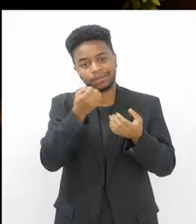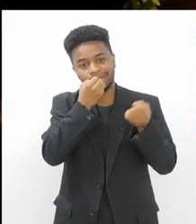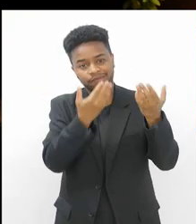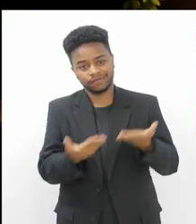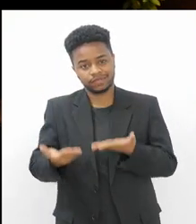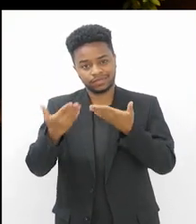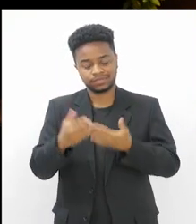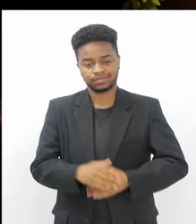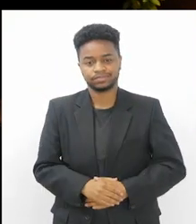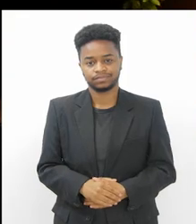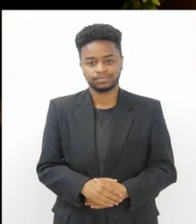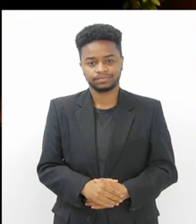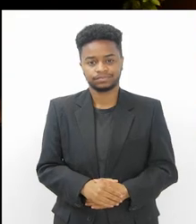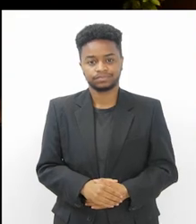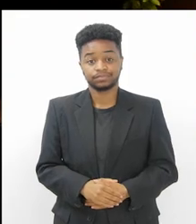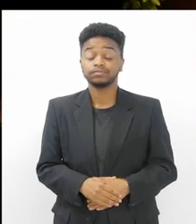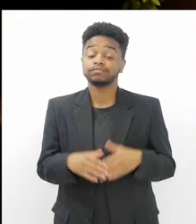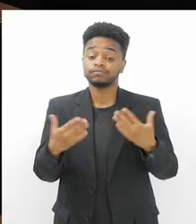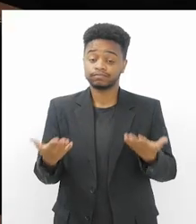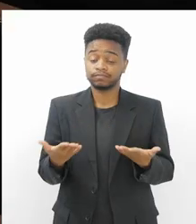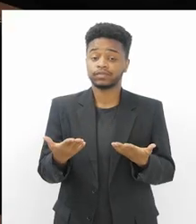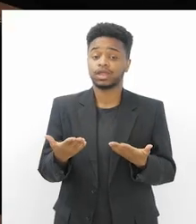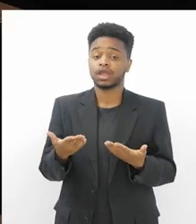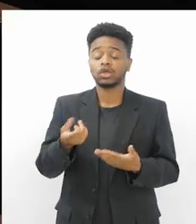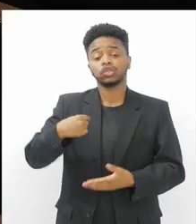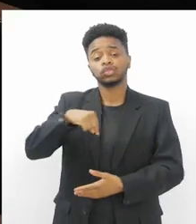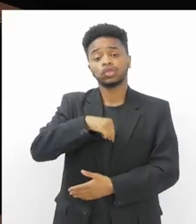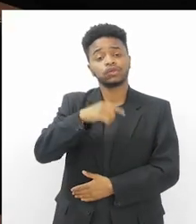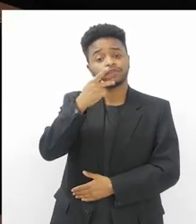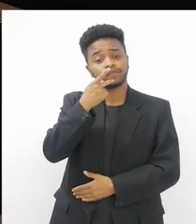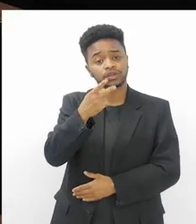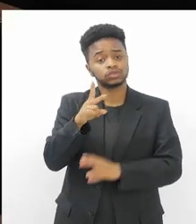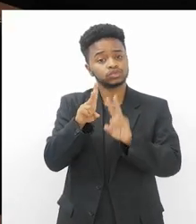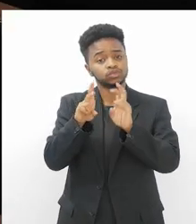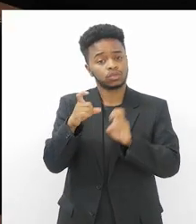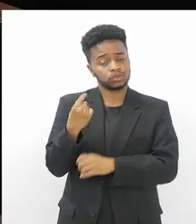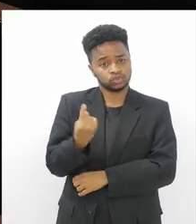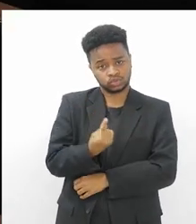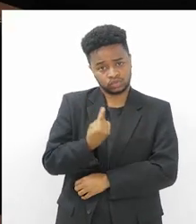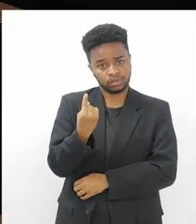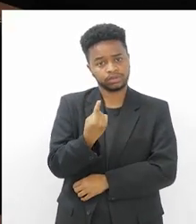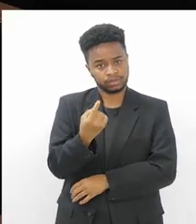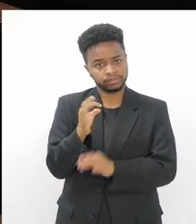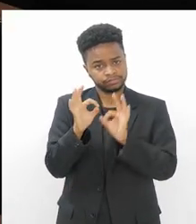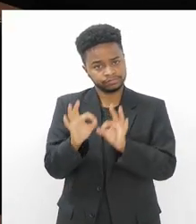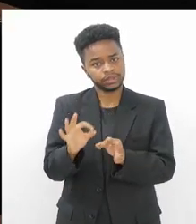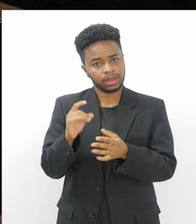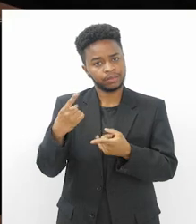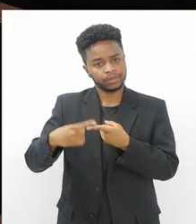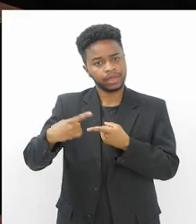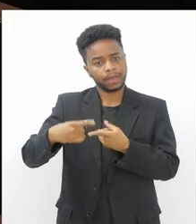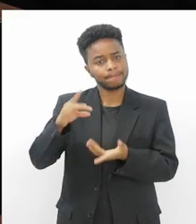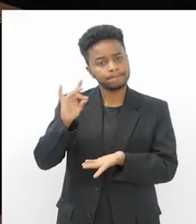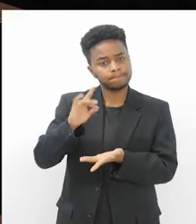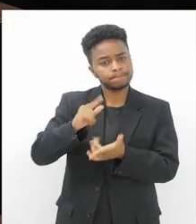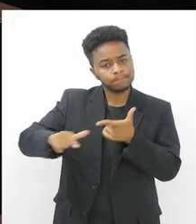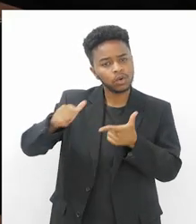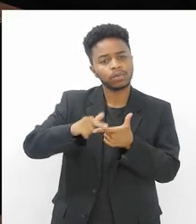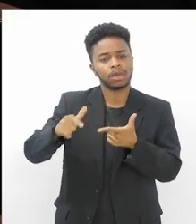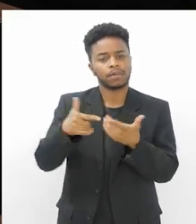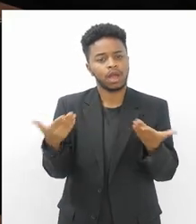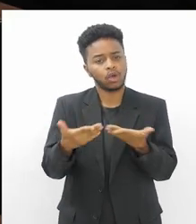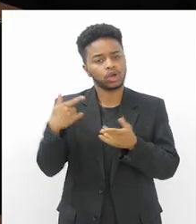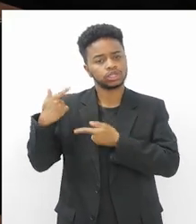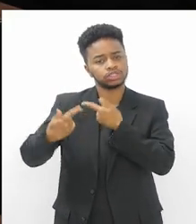bem-vinda. Muito obrigada. Doutora, vamos lá. A gente está falando aí que a solidão se tornou um grande problema,